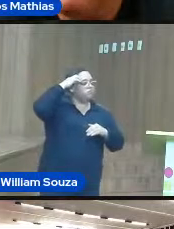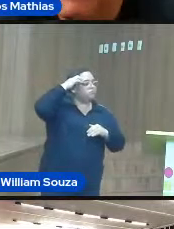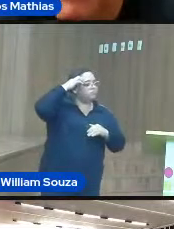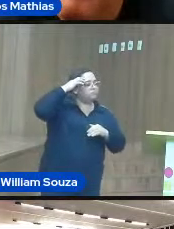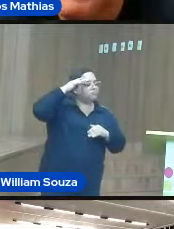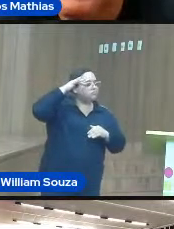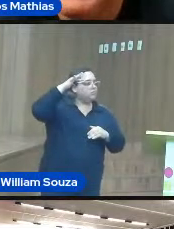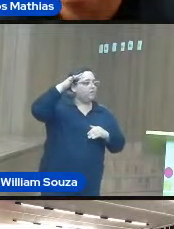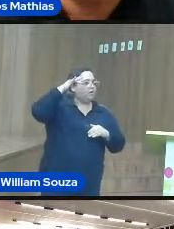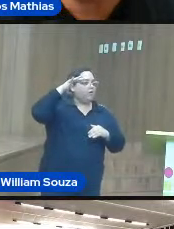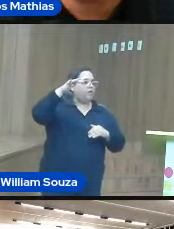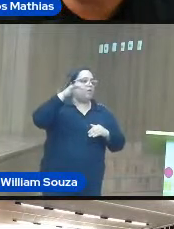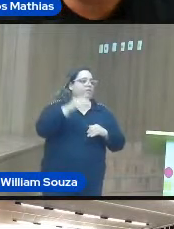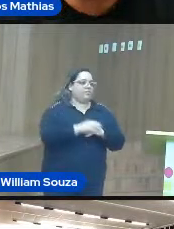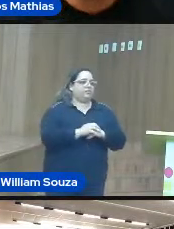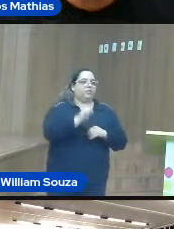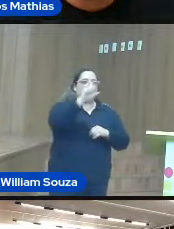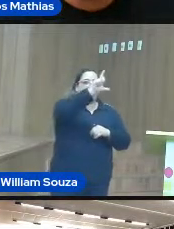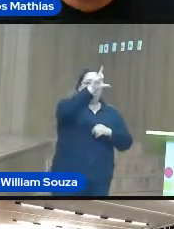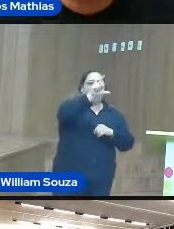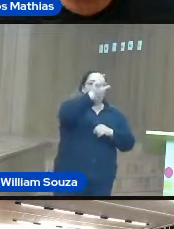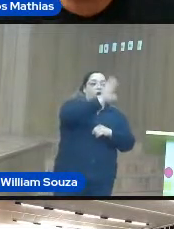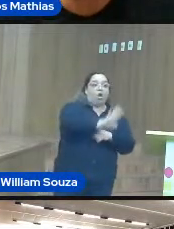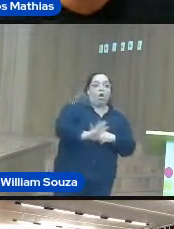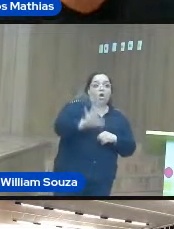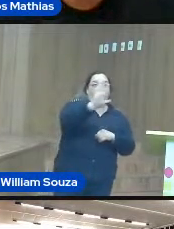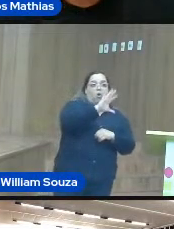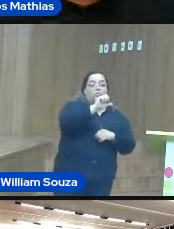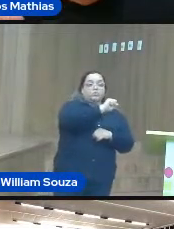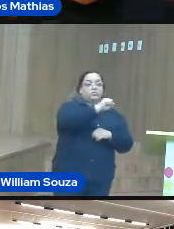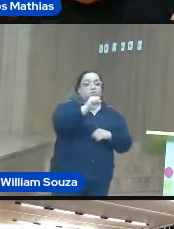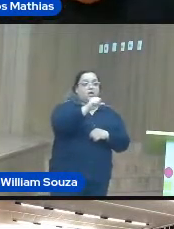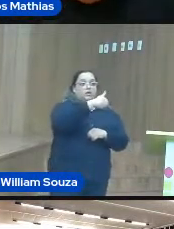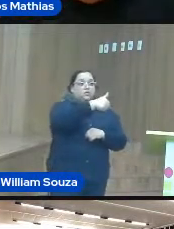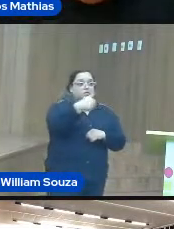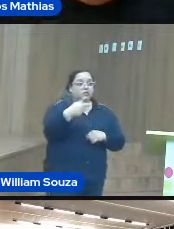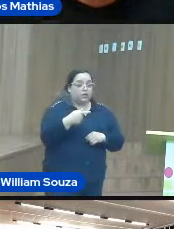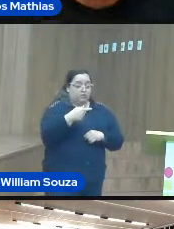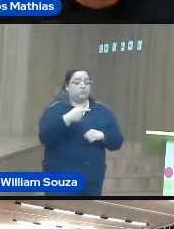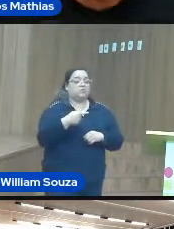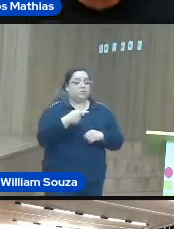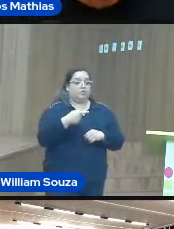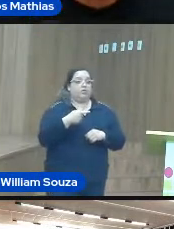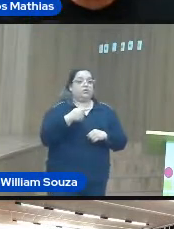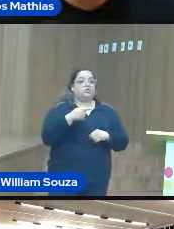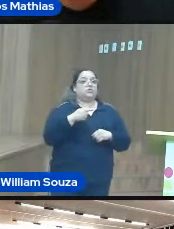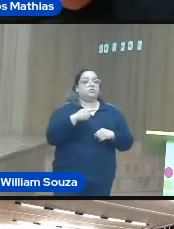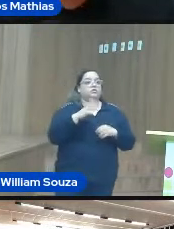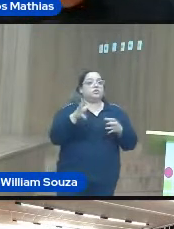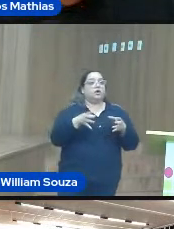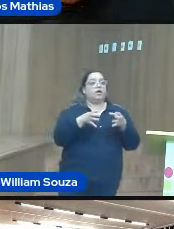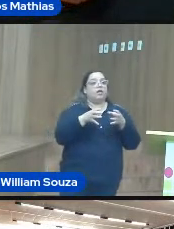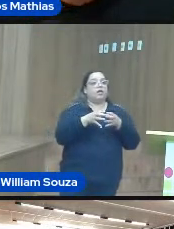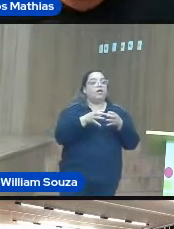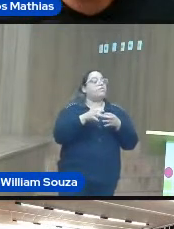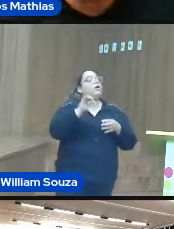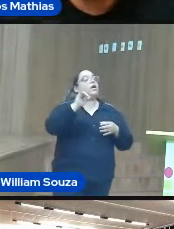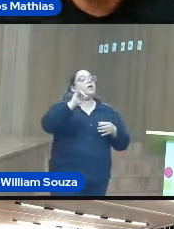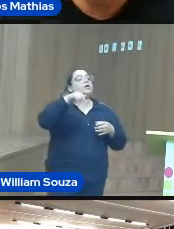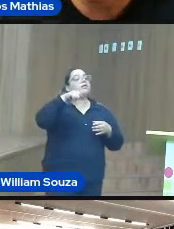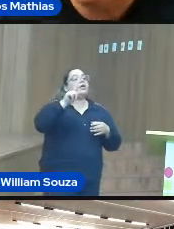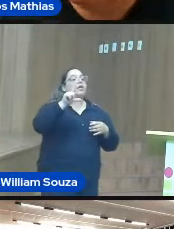A Europa, no século XVII, tinha no Reino Unido, né, no que a gente chama de Inglaterra hoje, no Reino